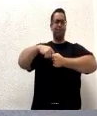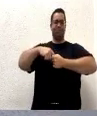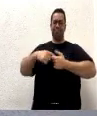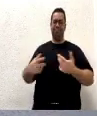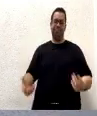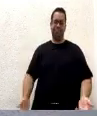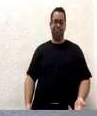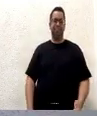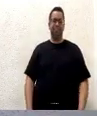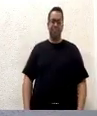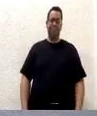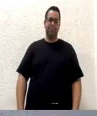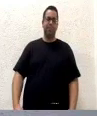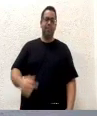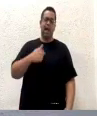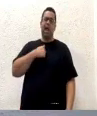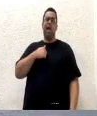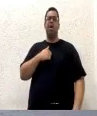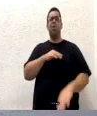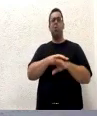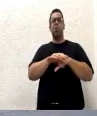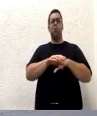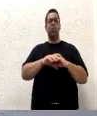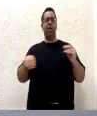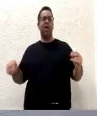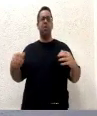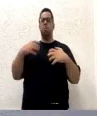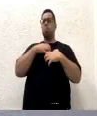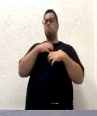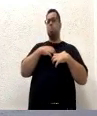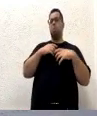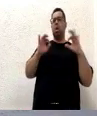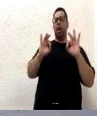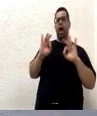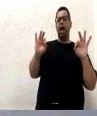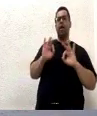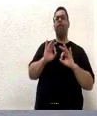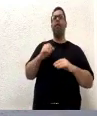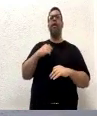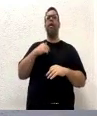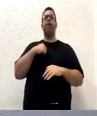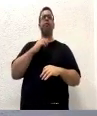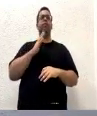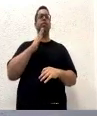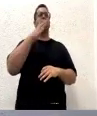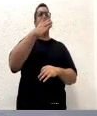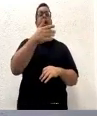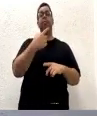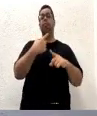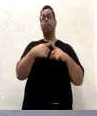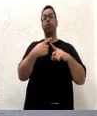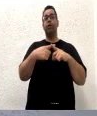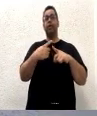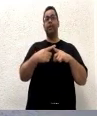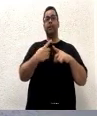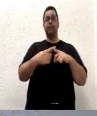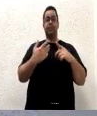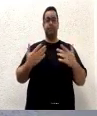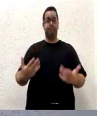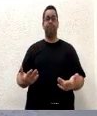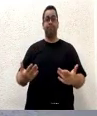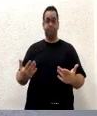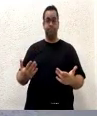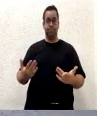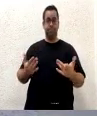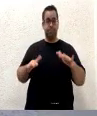né? Eu já me curei, já não estou sentindo mais nada, por que eu vou lá na unidade tirar sangue para mandar para o laboratório? Às vezes